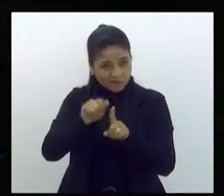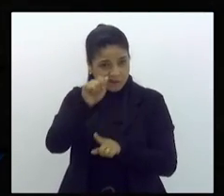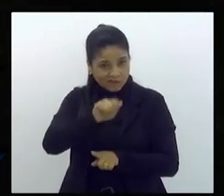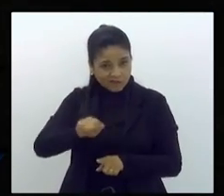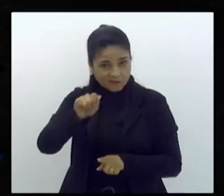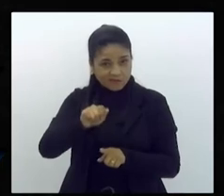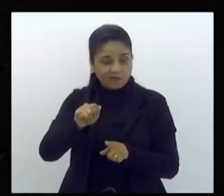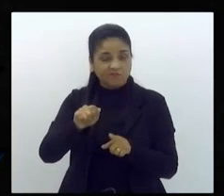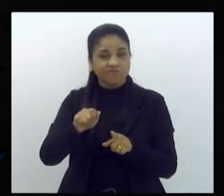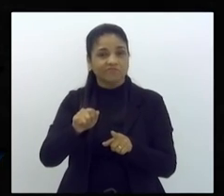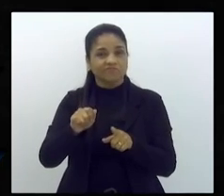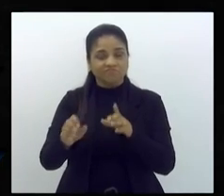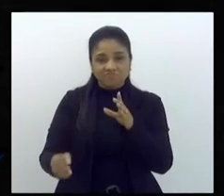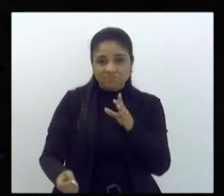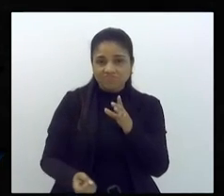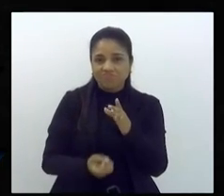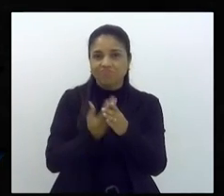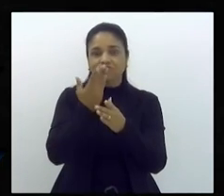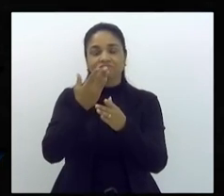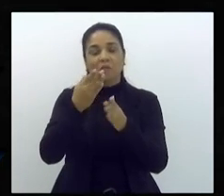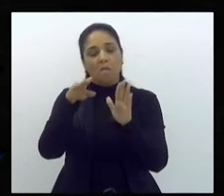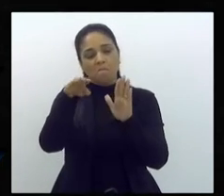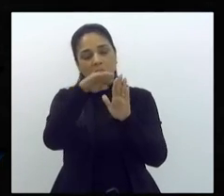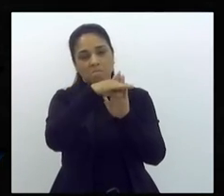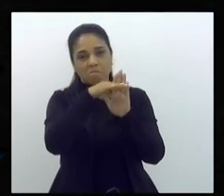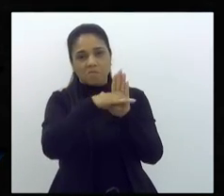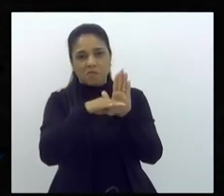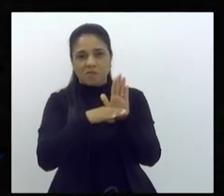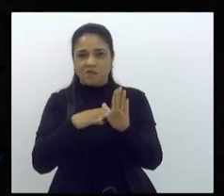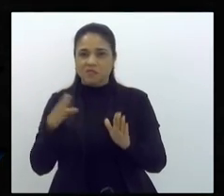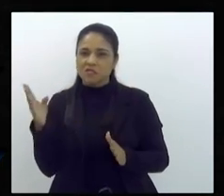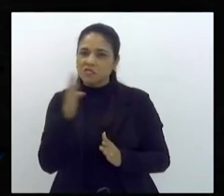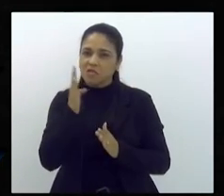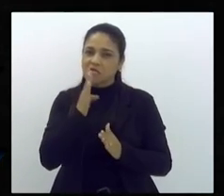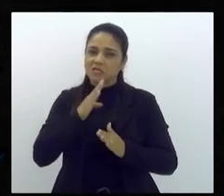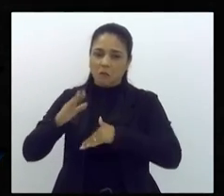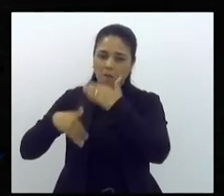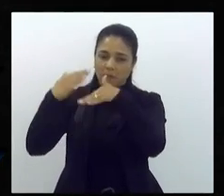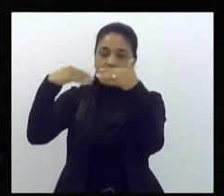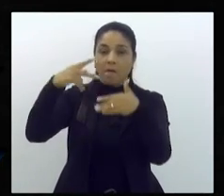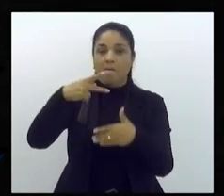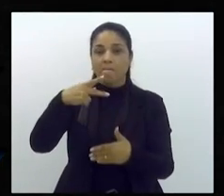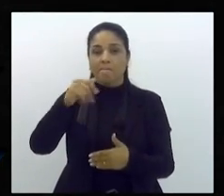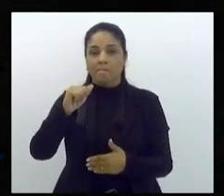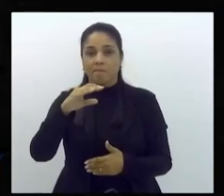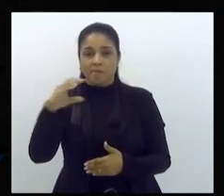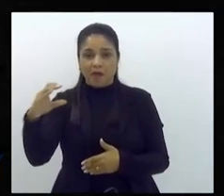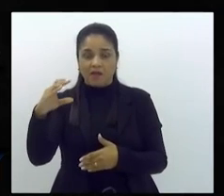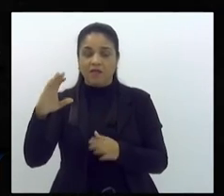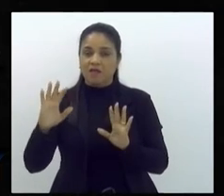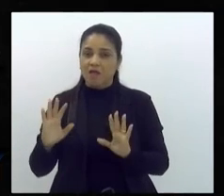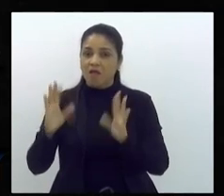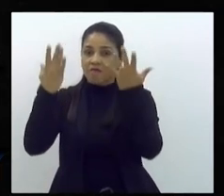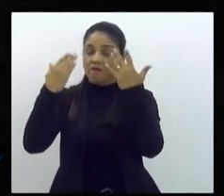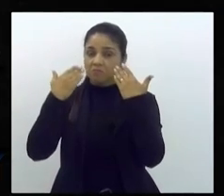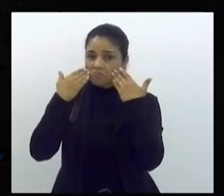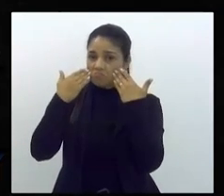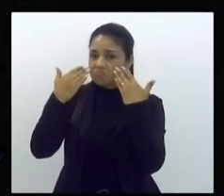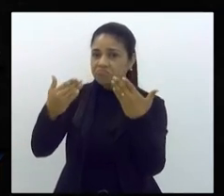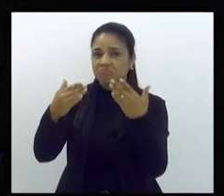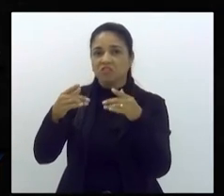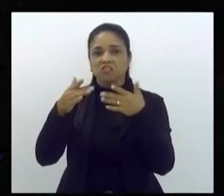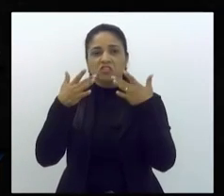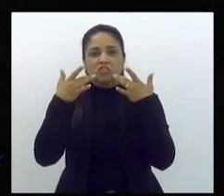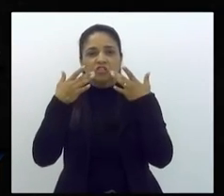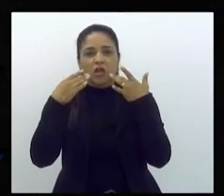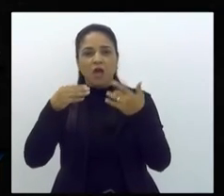o lançamento Nacional do novo programa de aceleração do crescimento o PAC o evento que foi muito expressivo no